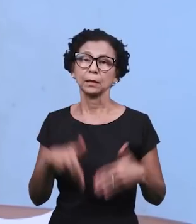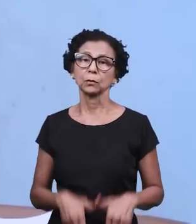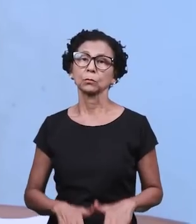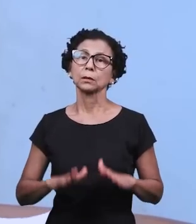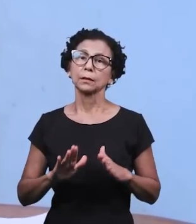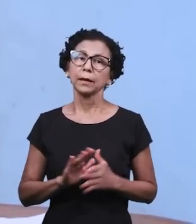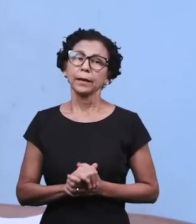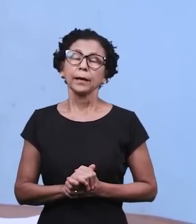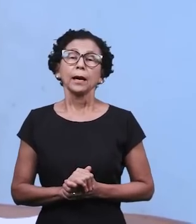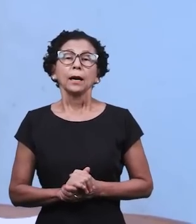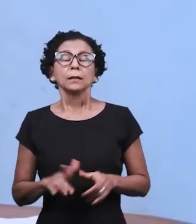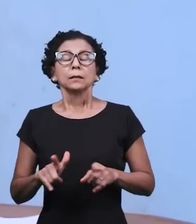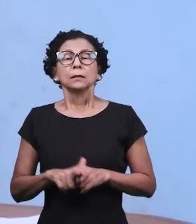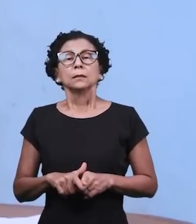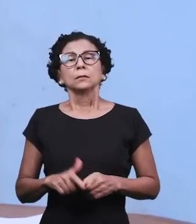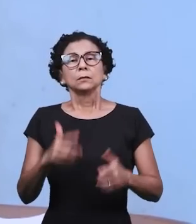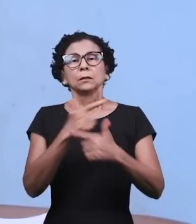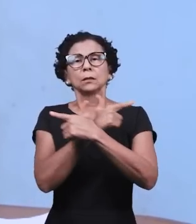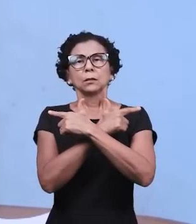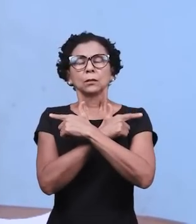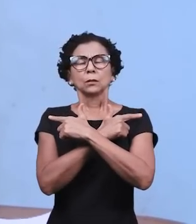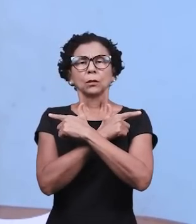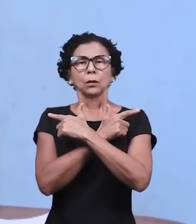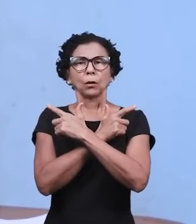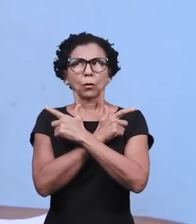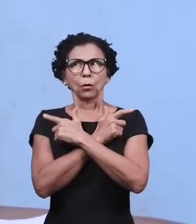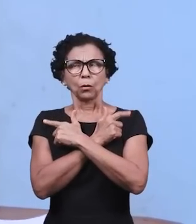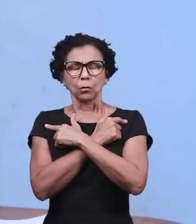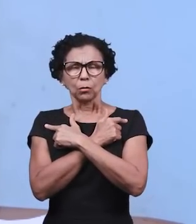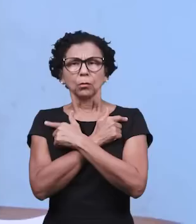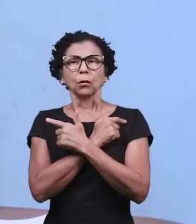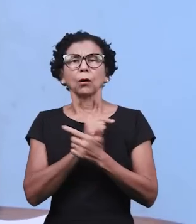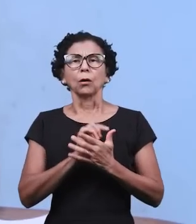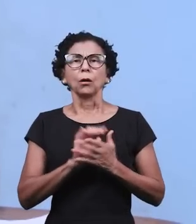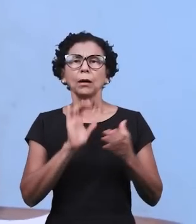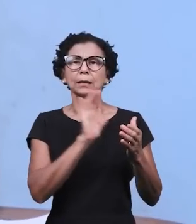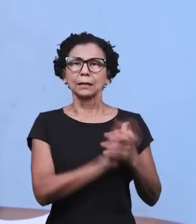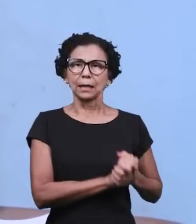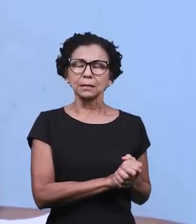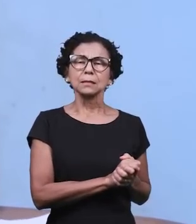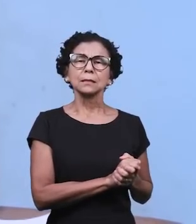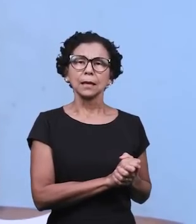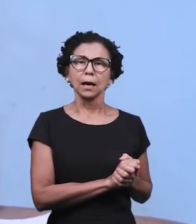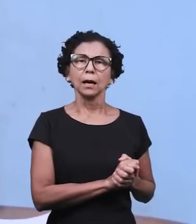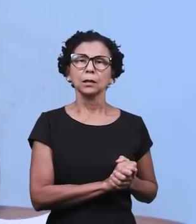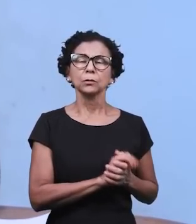anos e gerou a Abraão, a Naor e a Harã.